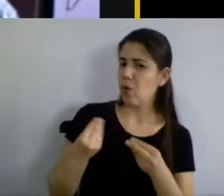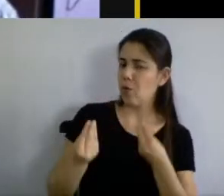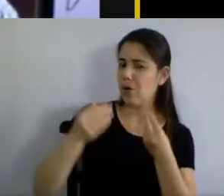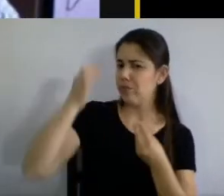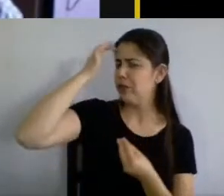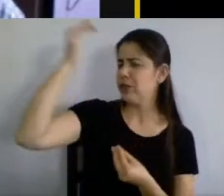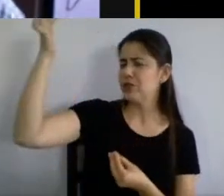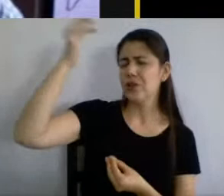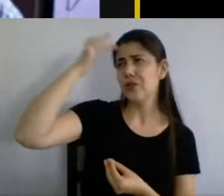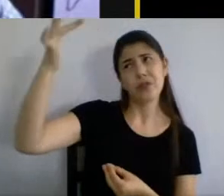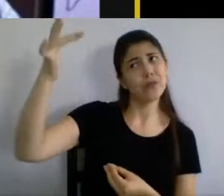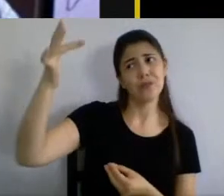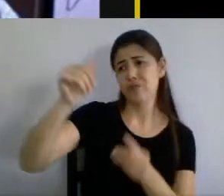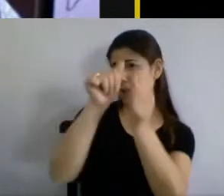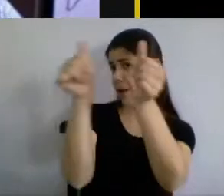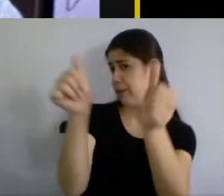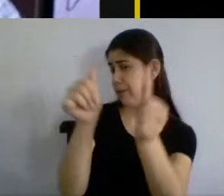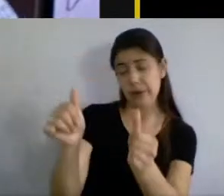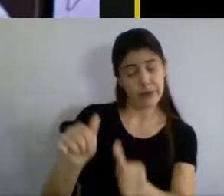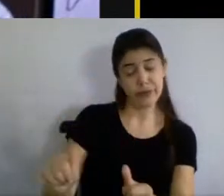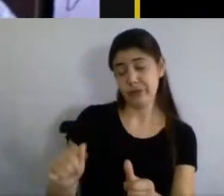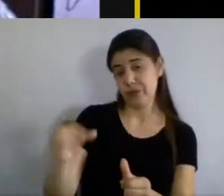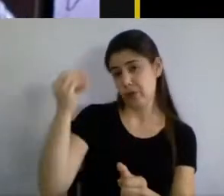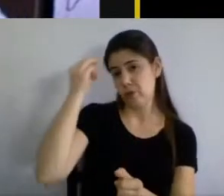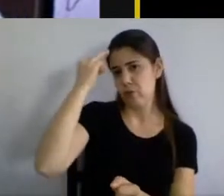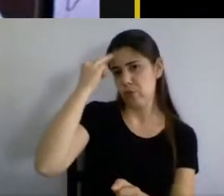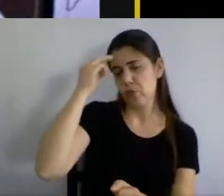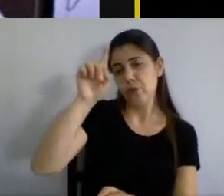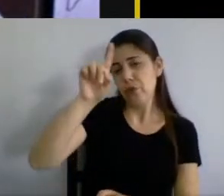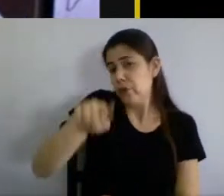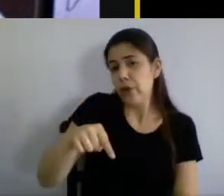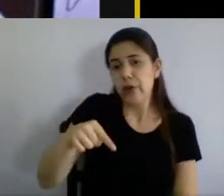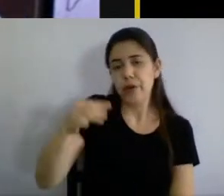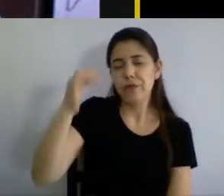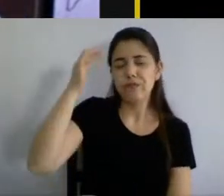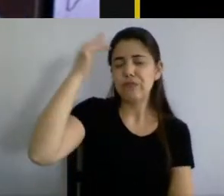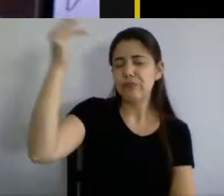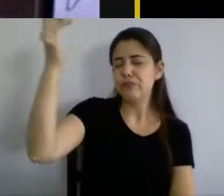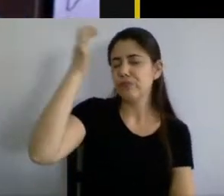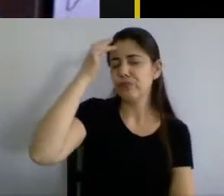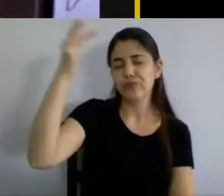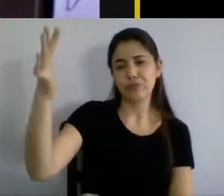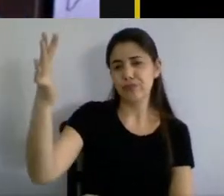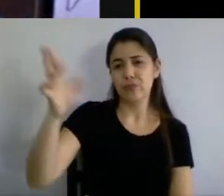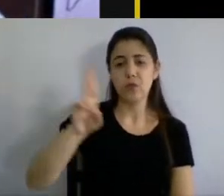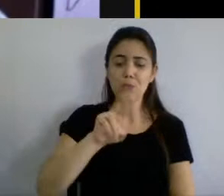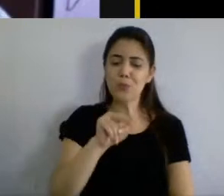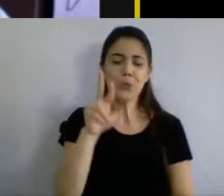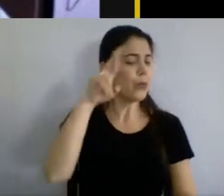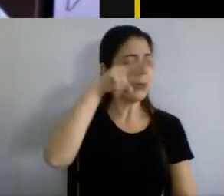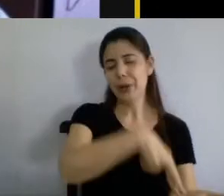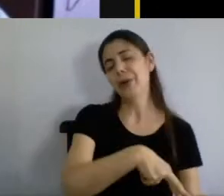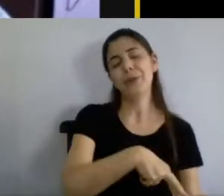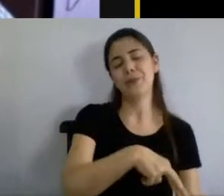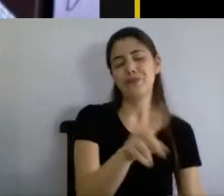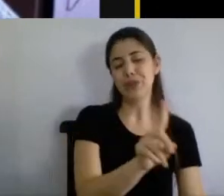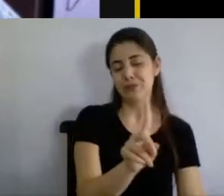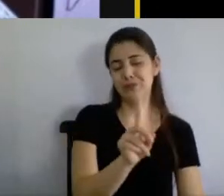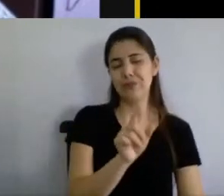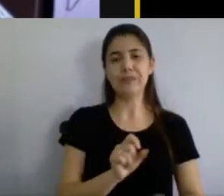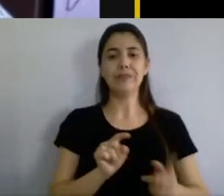imaginação. A imagem nunca é a presença da coisa real, mas era a semelhança de